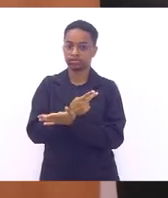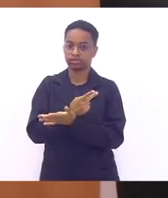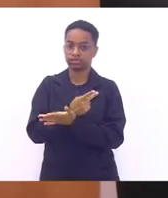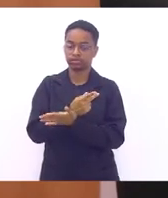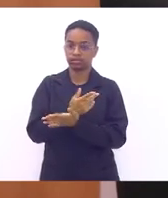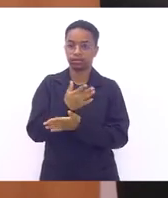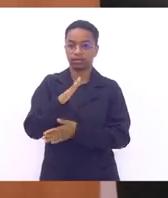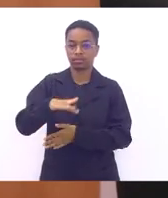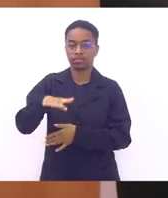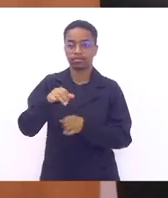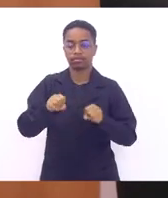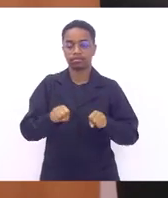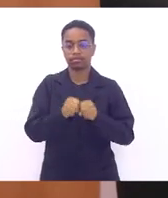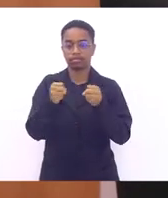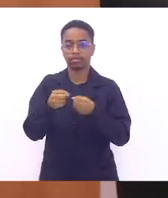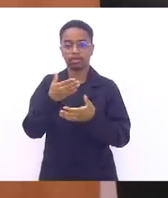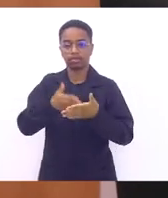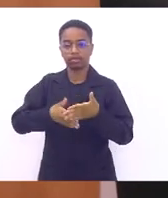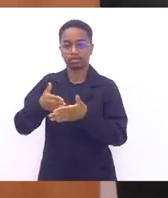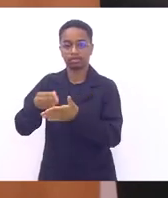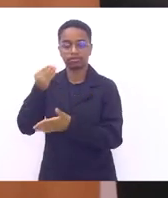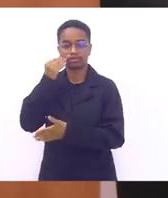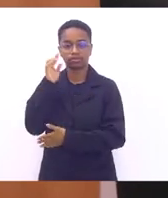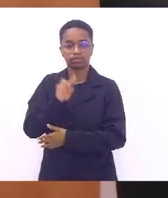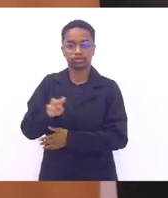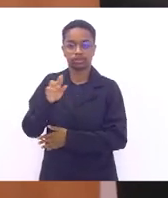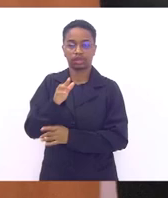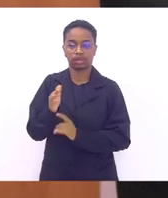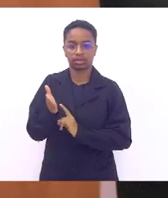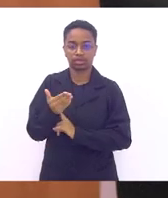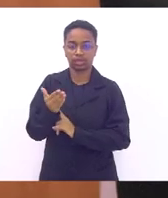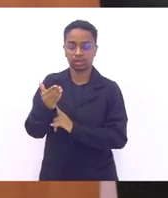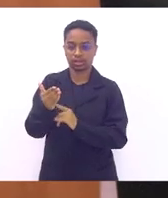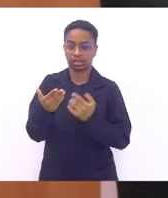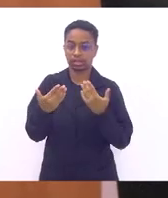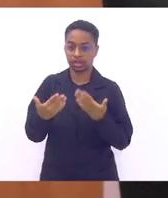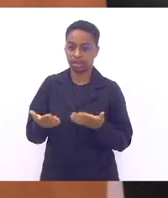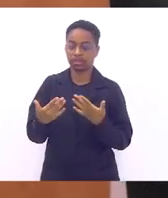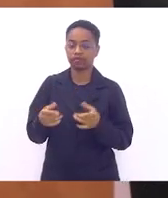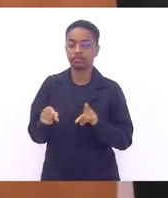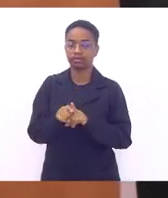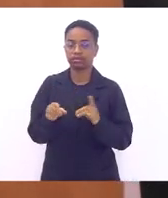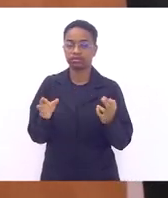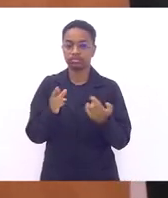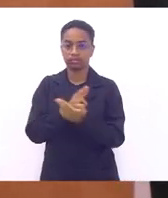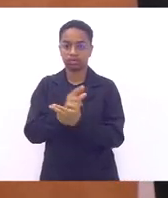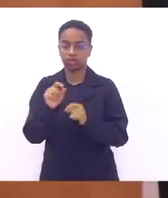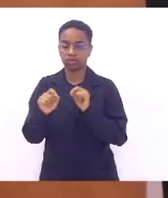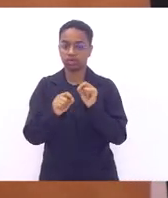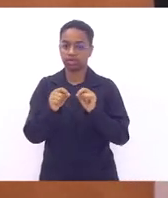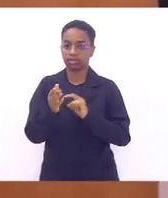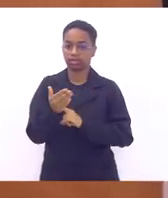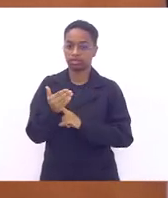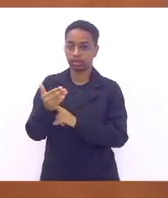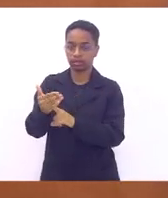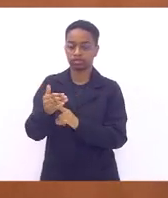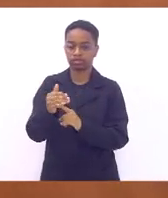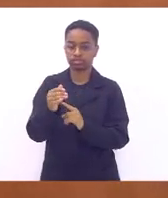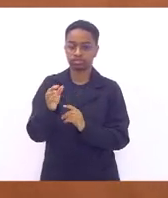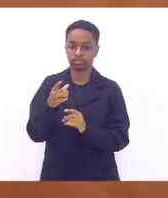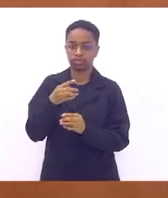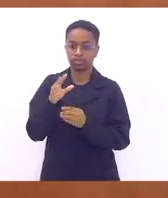interrupção para a utilização de tecnologias leves relacionais, que são aquelas tecnologias das relações que